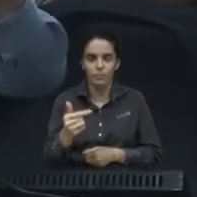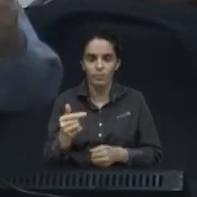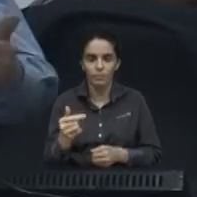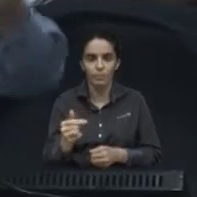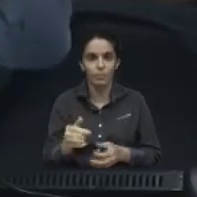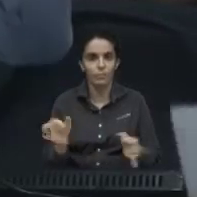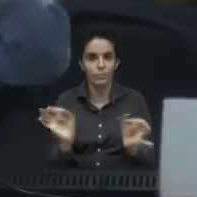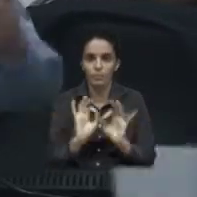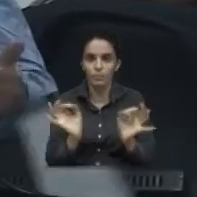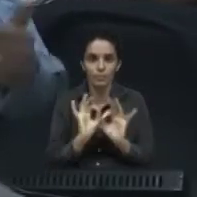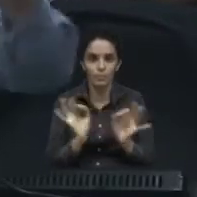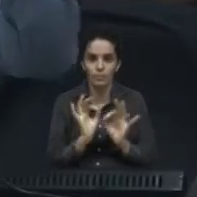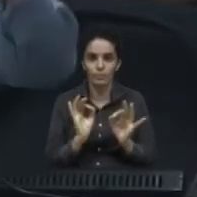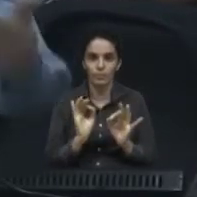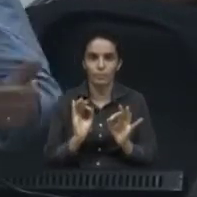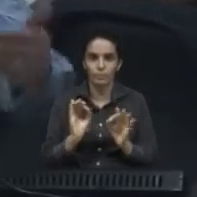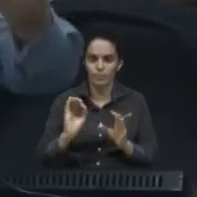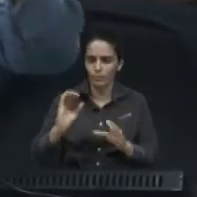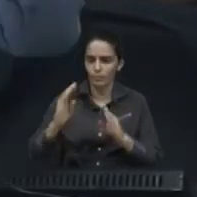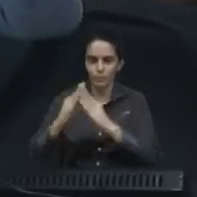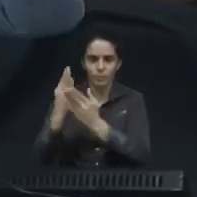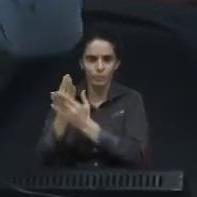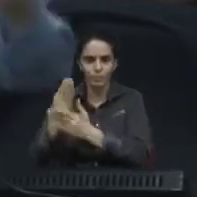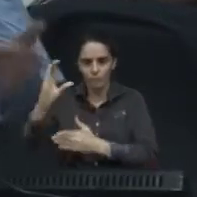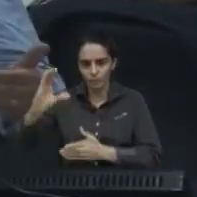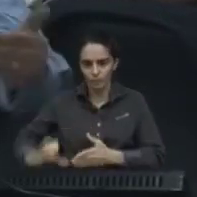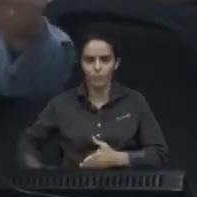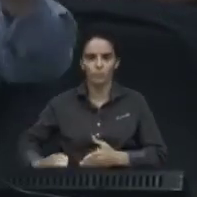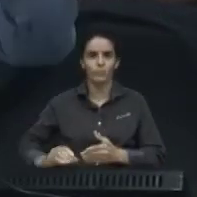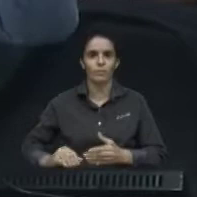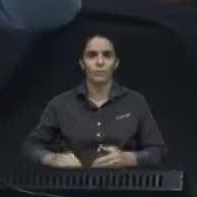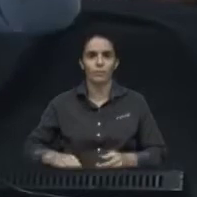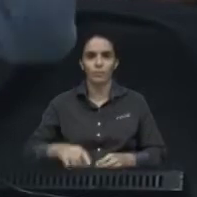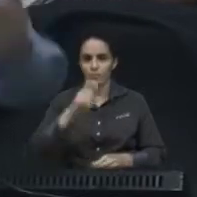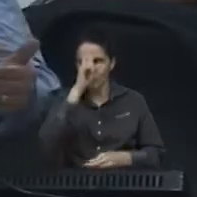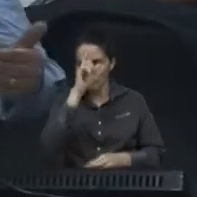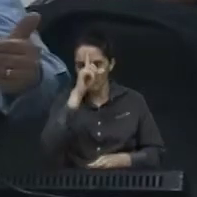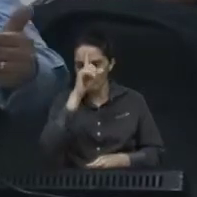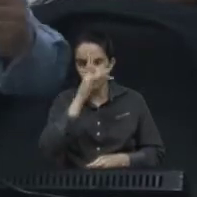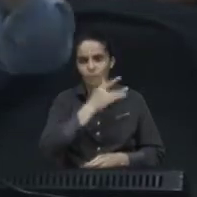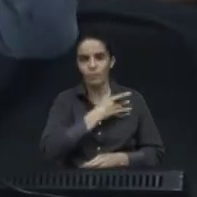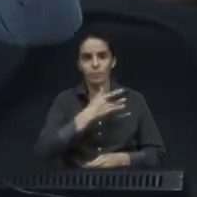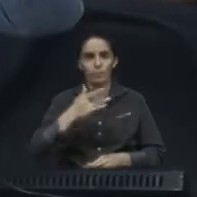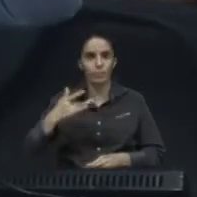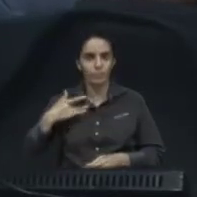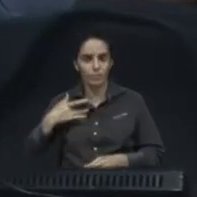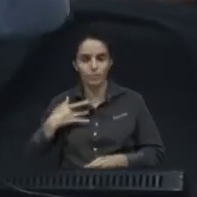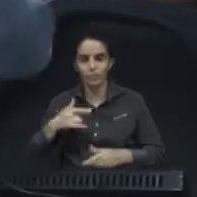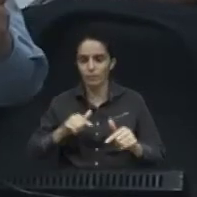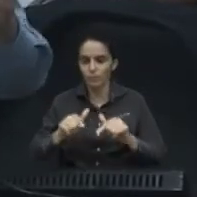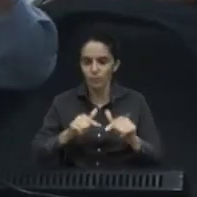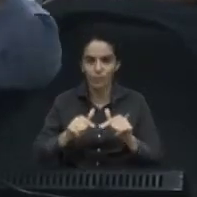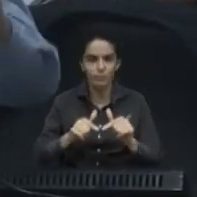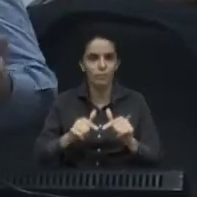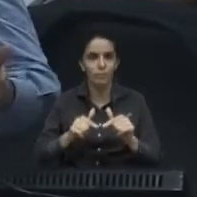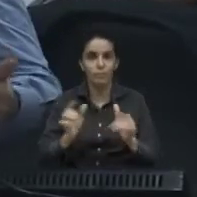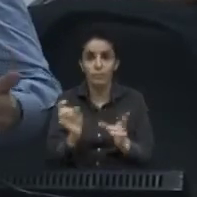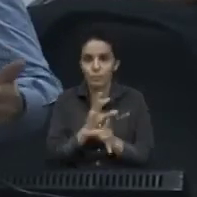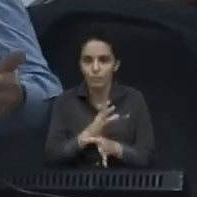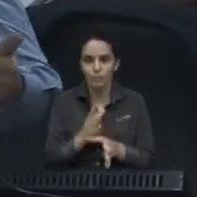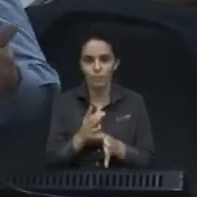tudo: creche, hospital, saúde, segurança, trabalho. Então, um